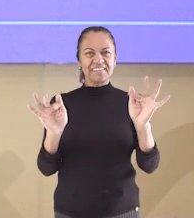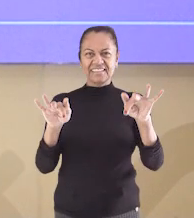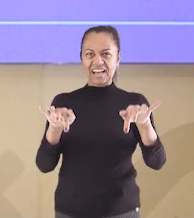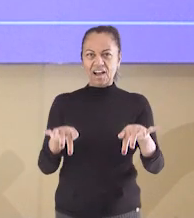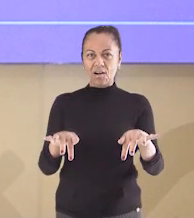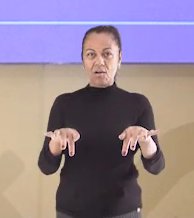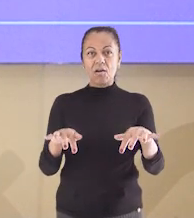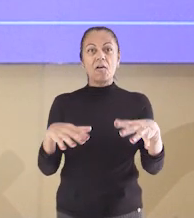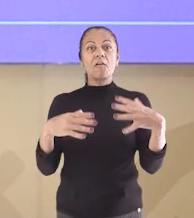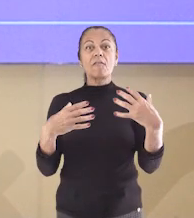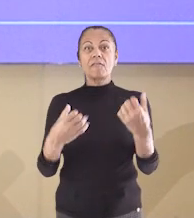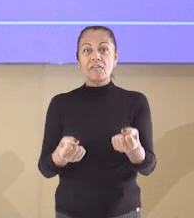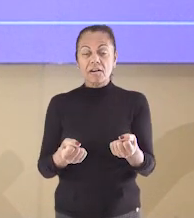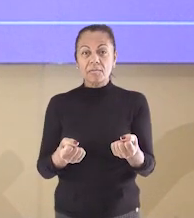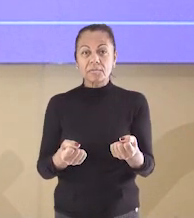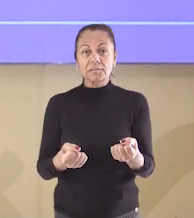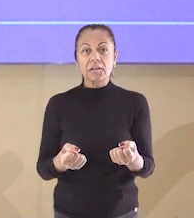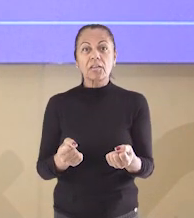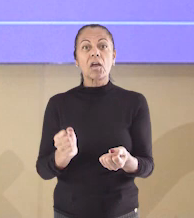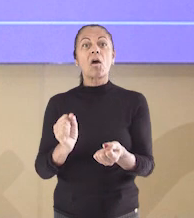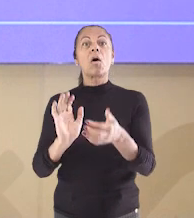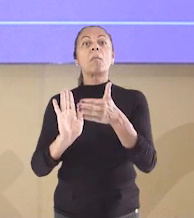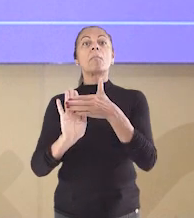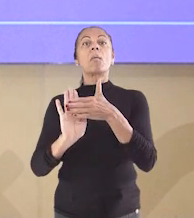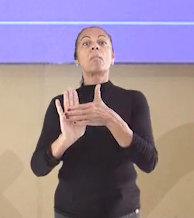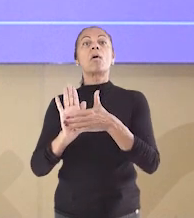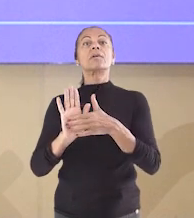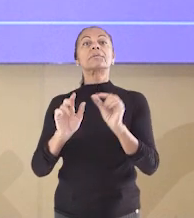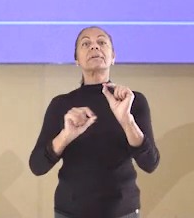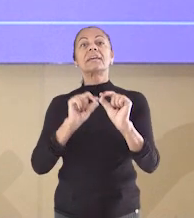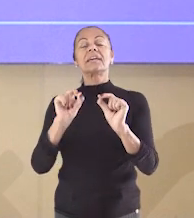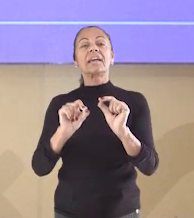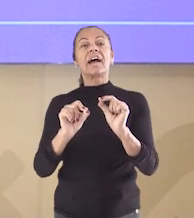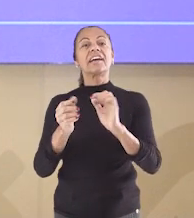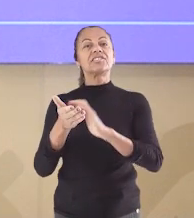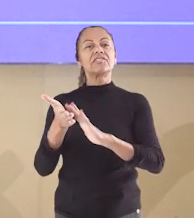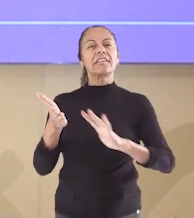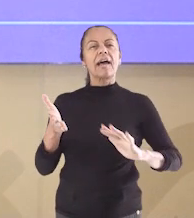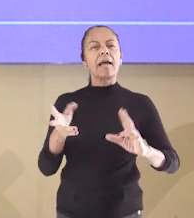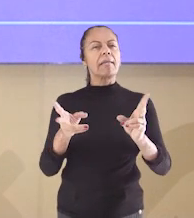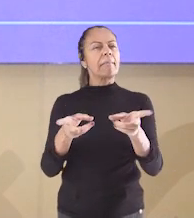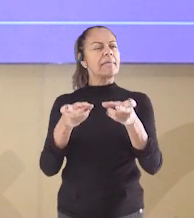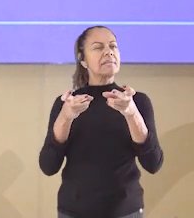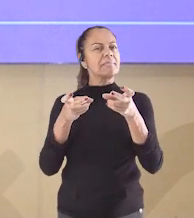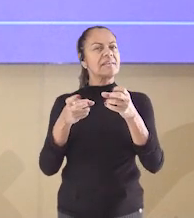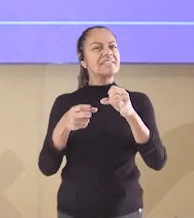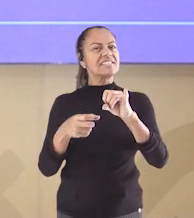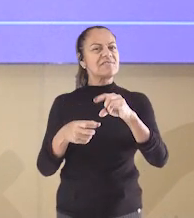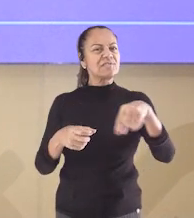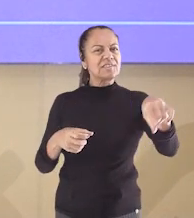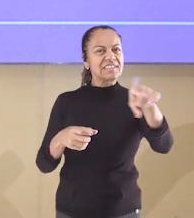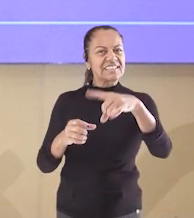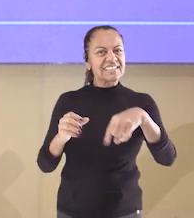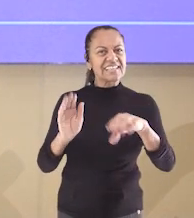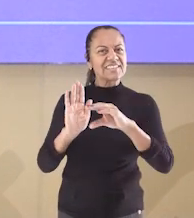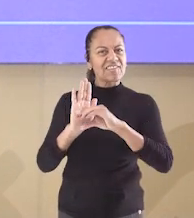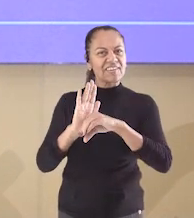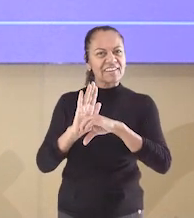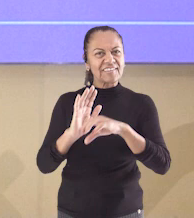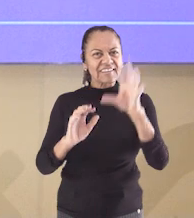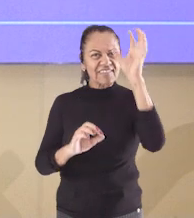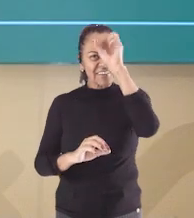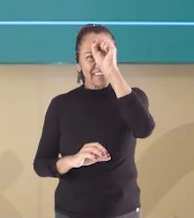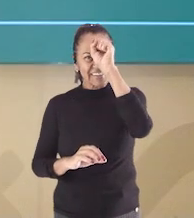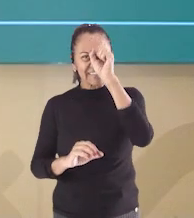QR Code que vai aparecer na sua tela com o seu celular. Estamos chegando ao final de nossa